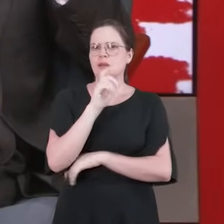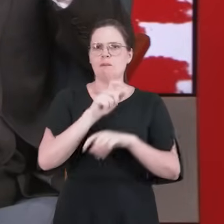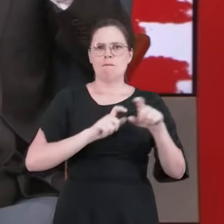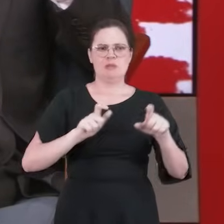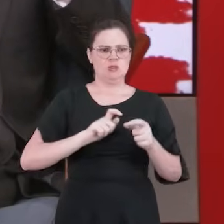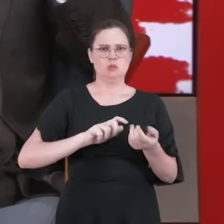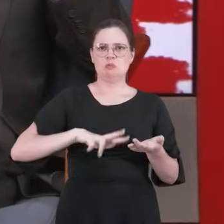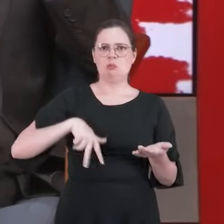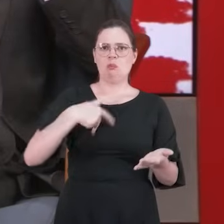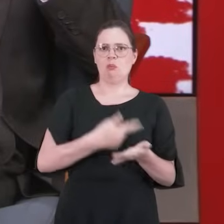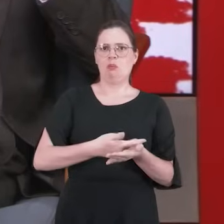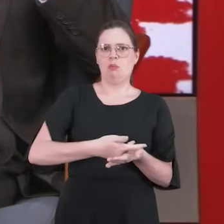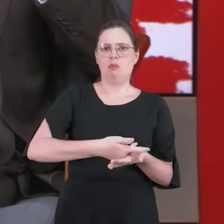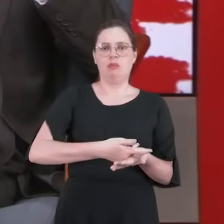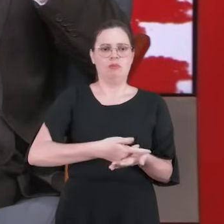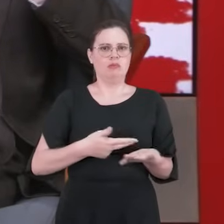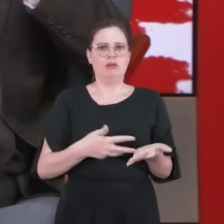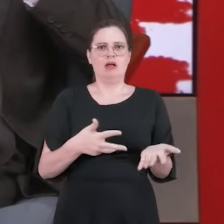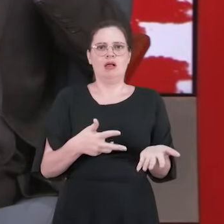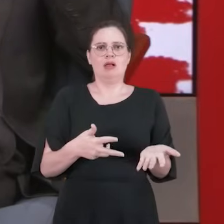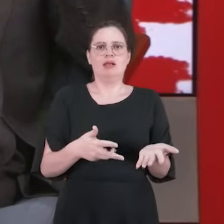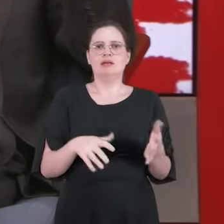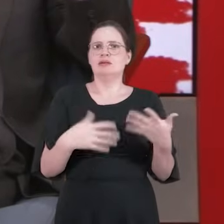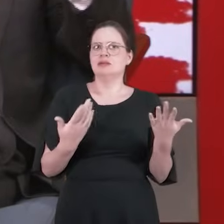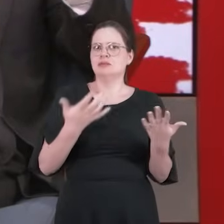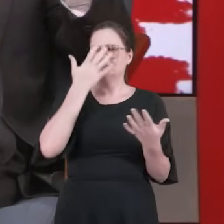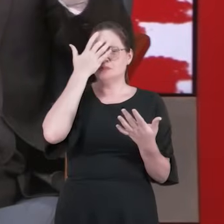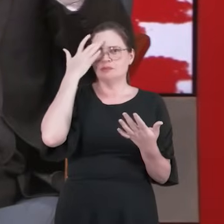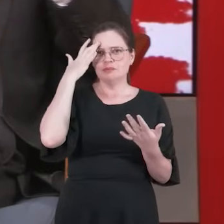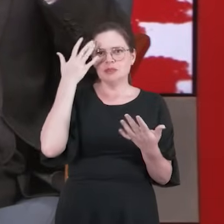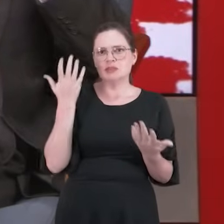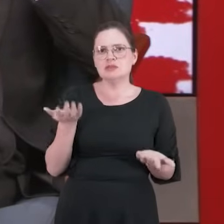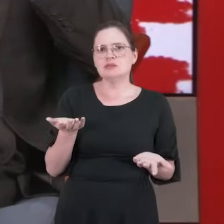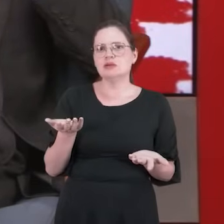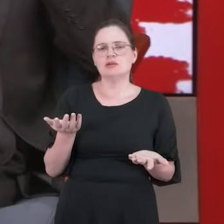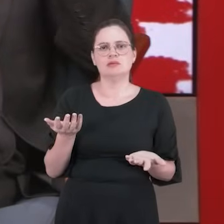que caíam, pessoas que,